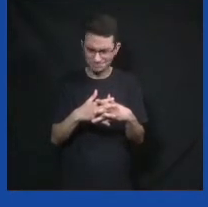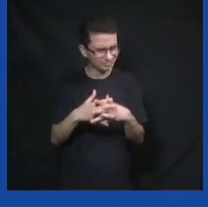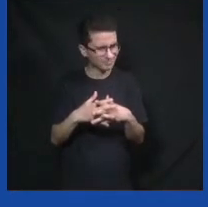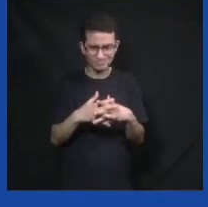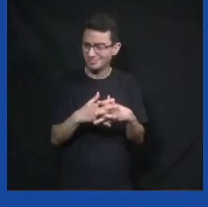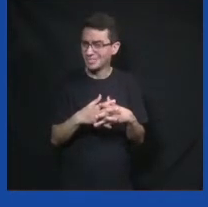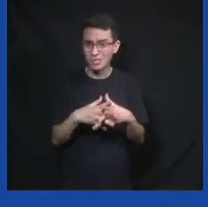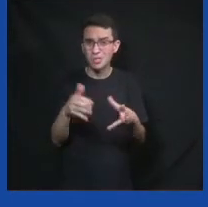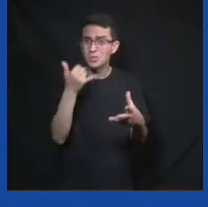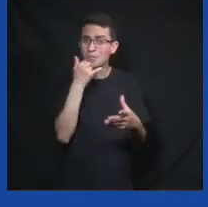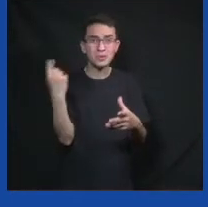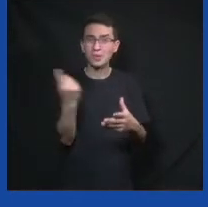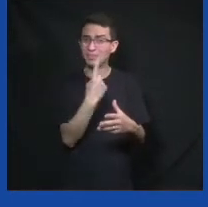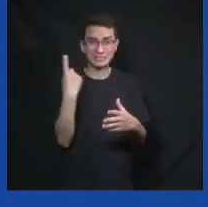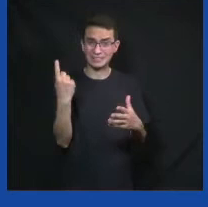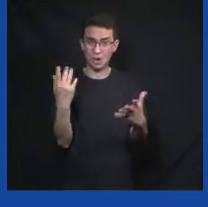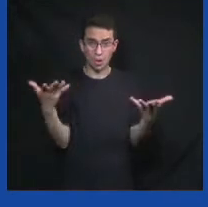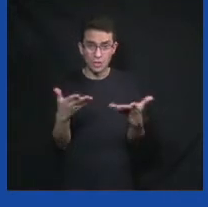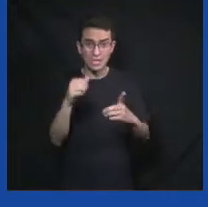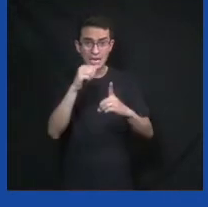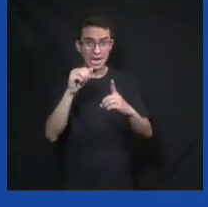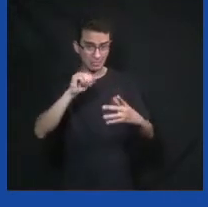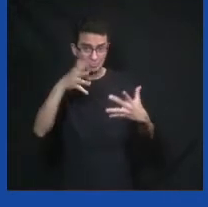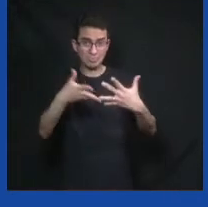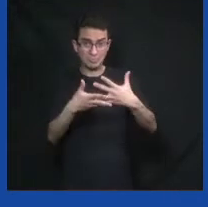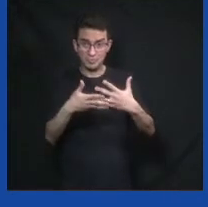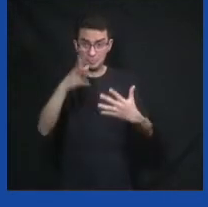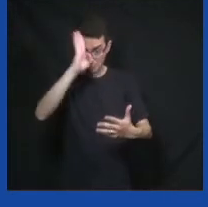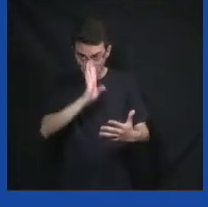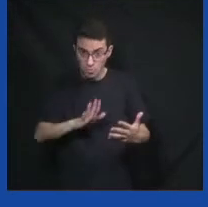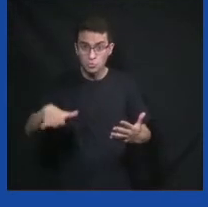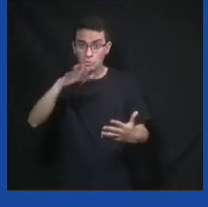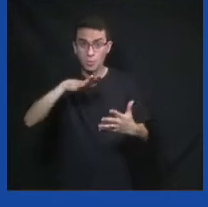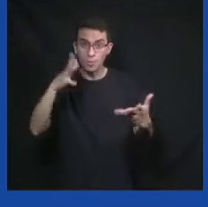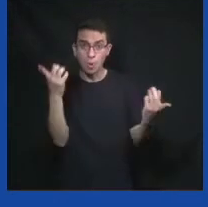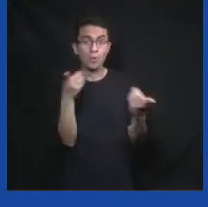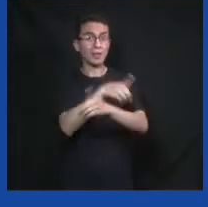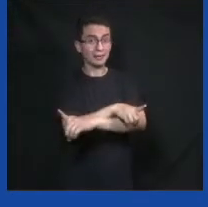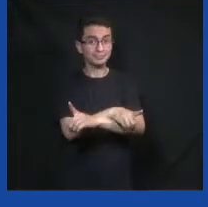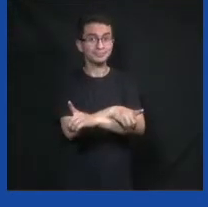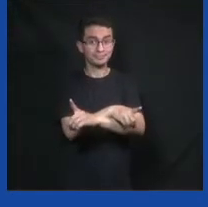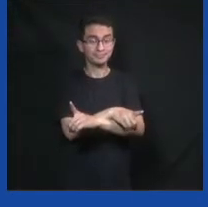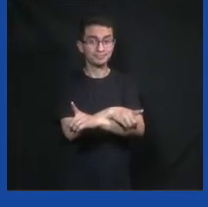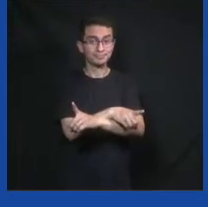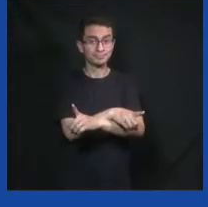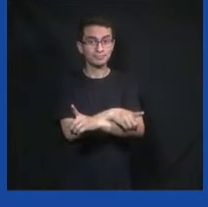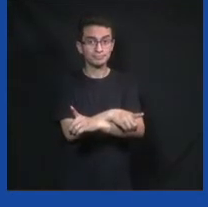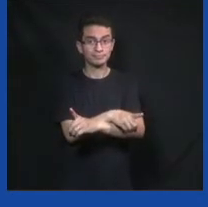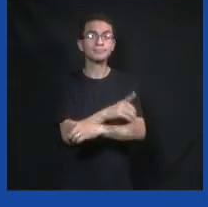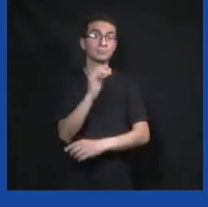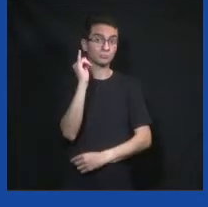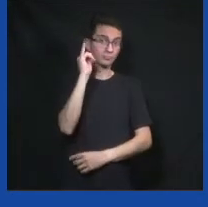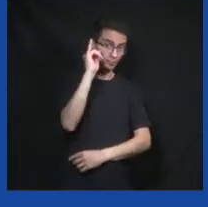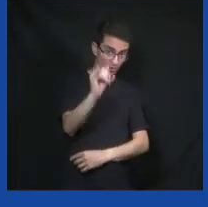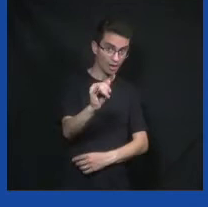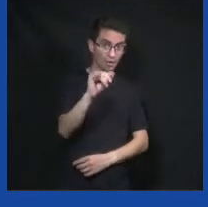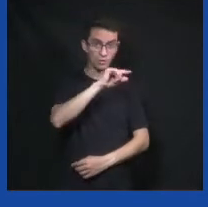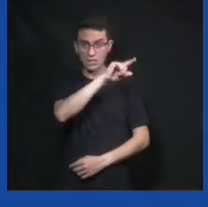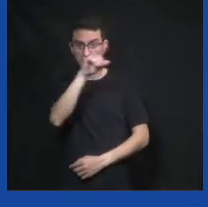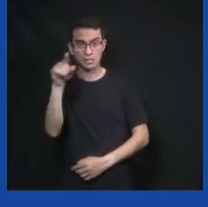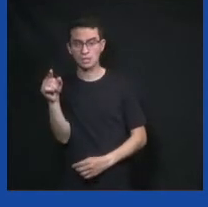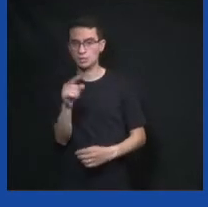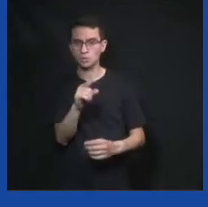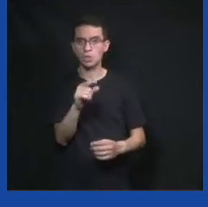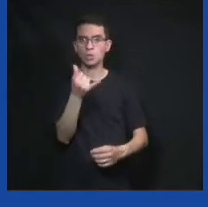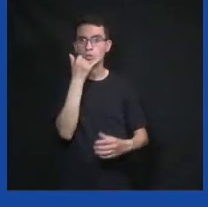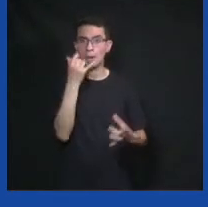inverteu tudo, Roxane. Então, a gente só pensar nisso, né? Não confiem, e aí eu não vou jogar a conta no colo de